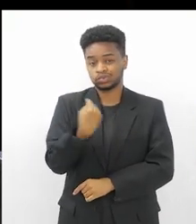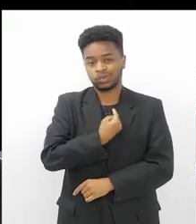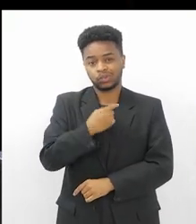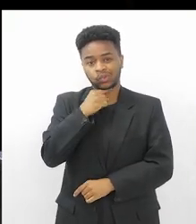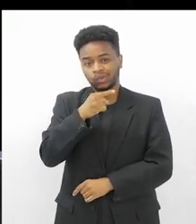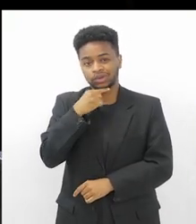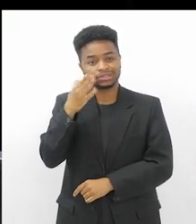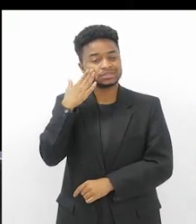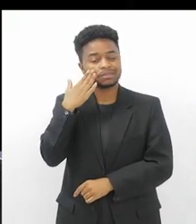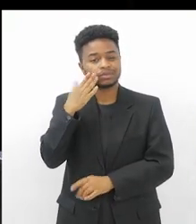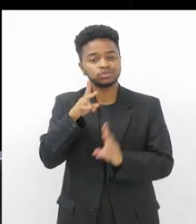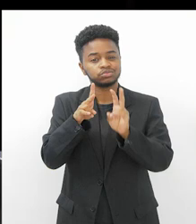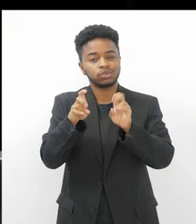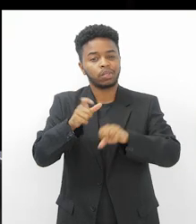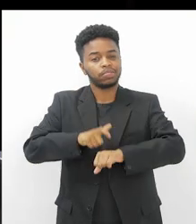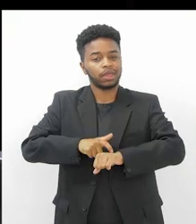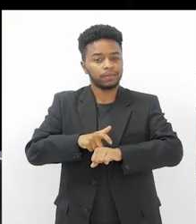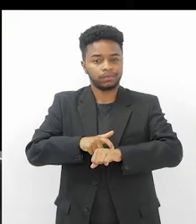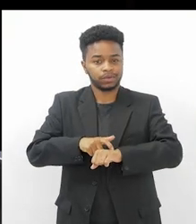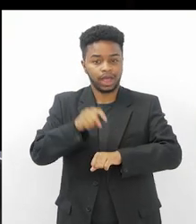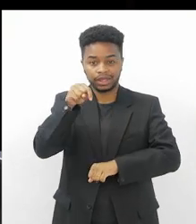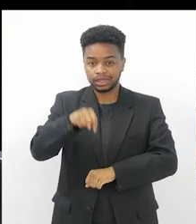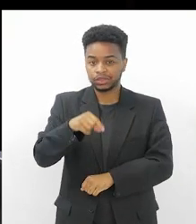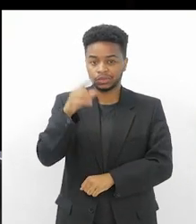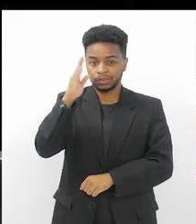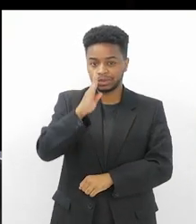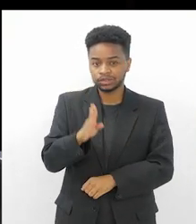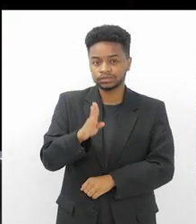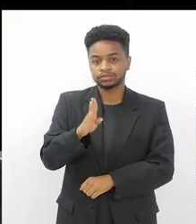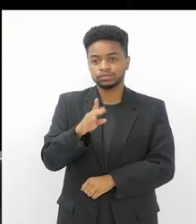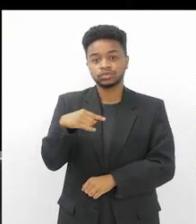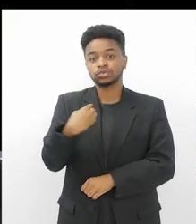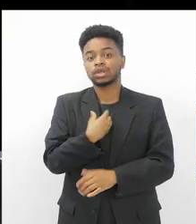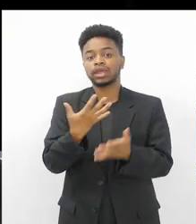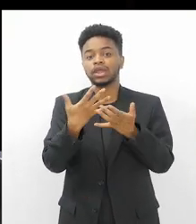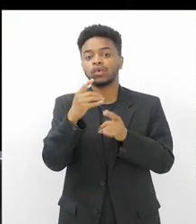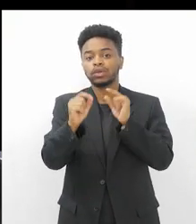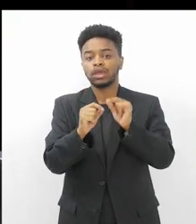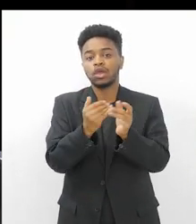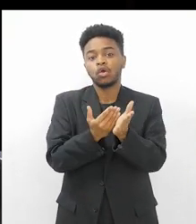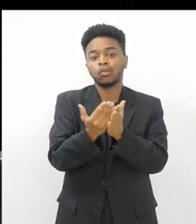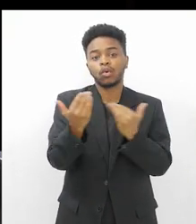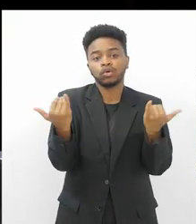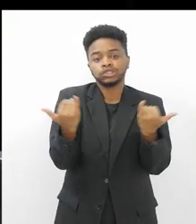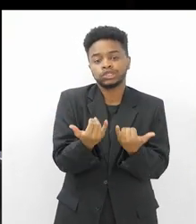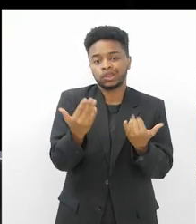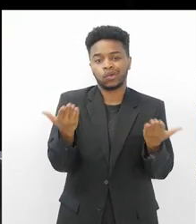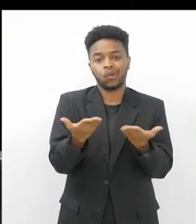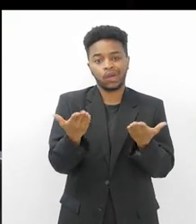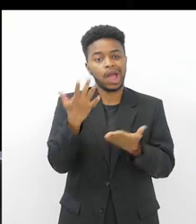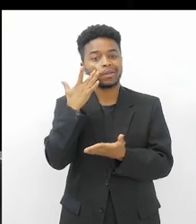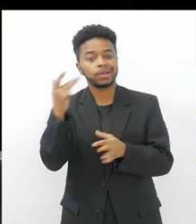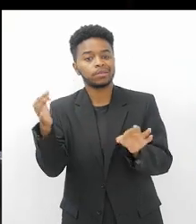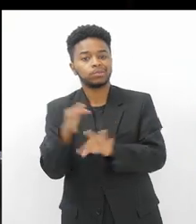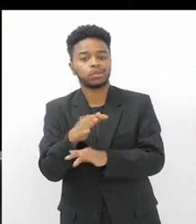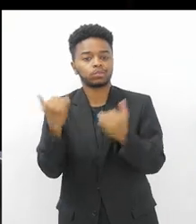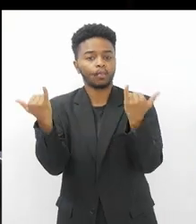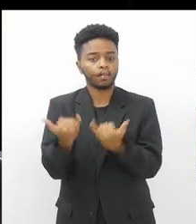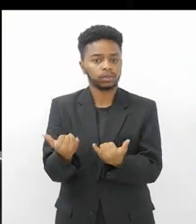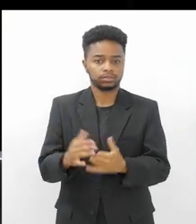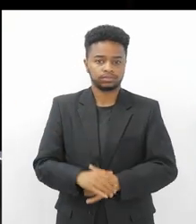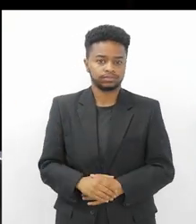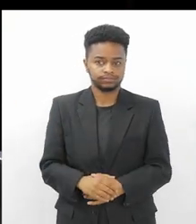a gente não tem noção de tempo. Aqui no Brasil a gente quer começar uma dieta hoje e estar